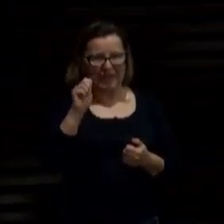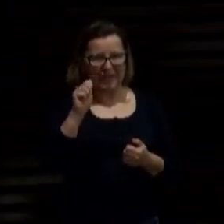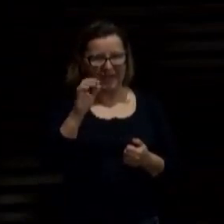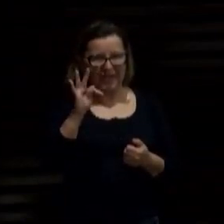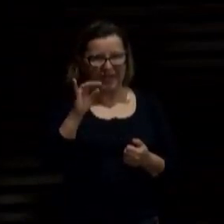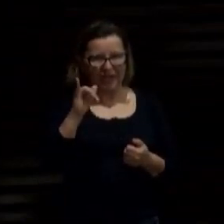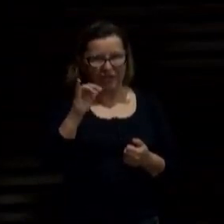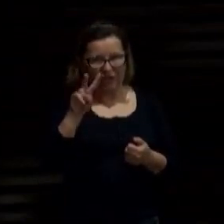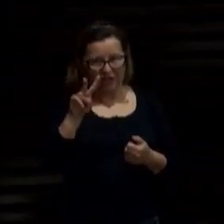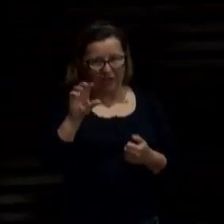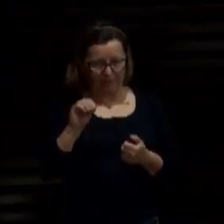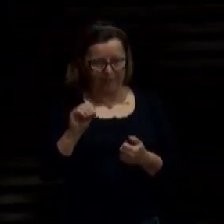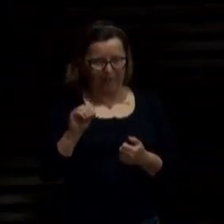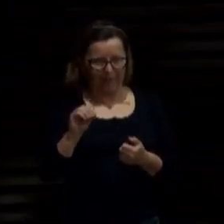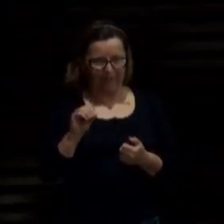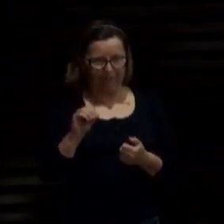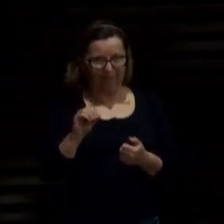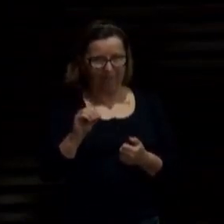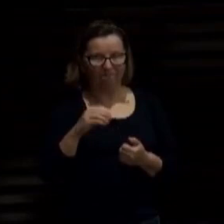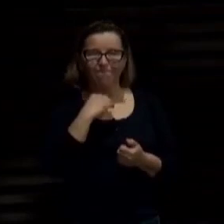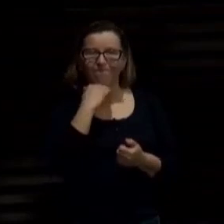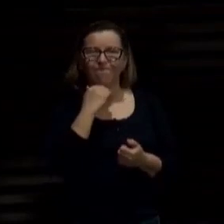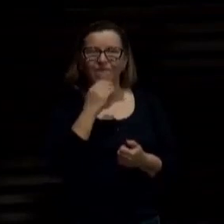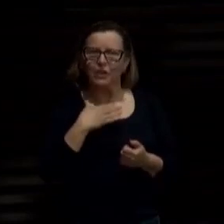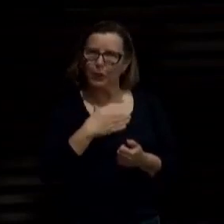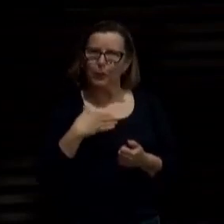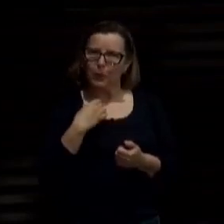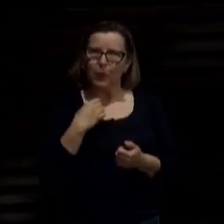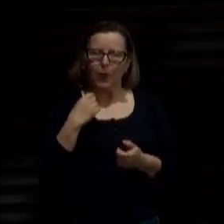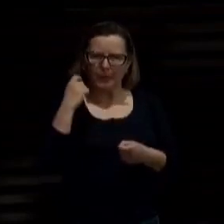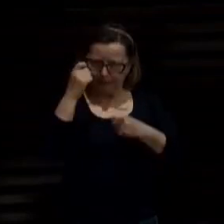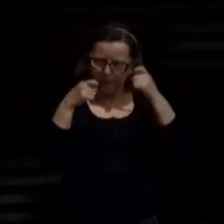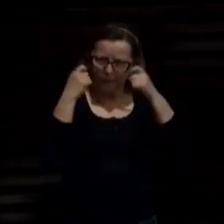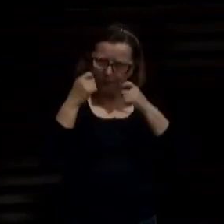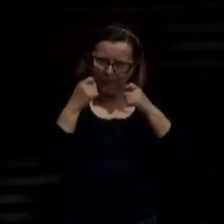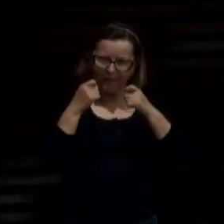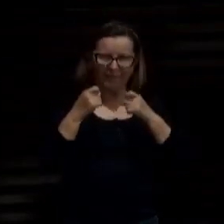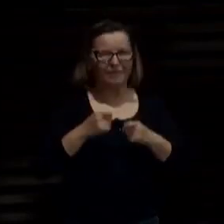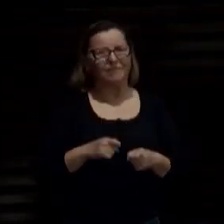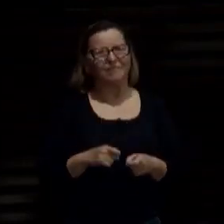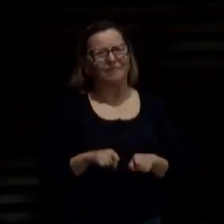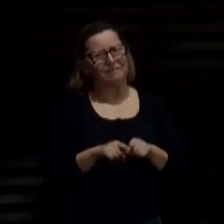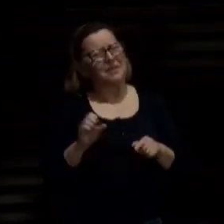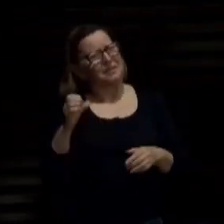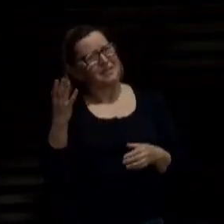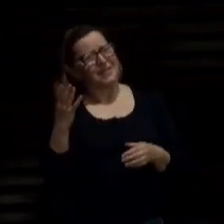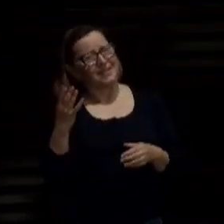gosta de ficar preocupado, mas a gente fica mesmo assim. E todo mundo quer ser